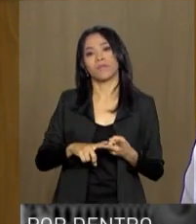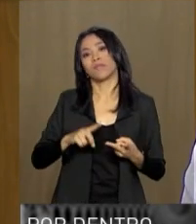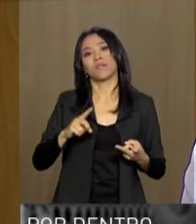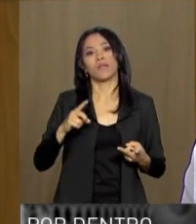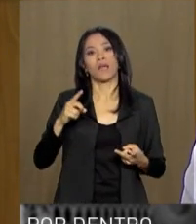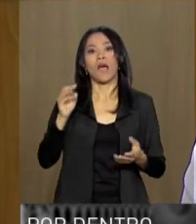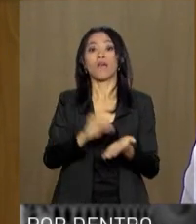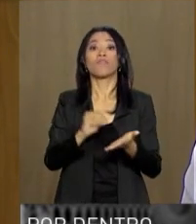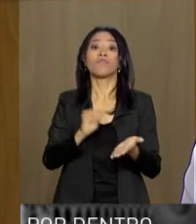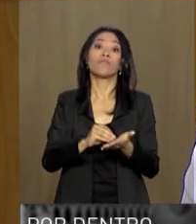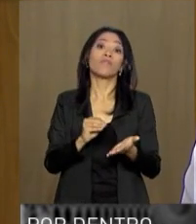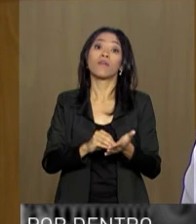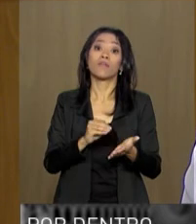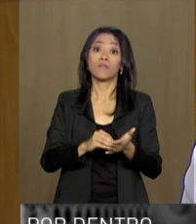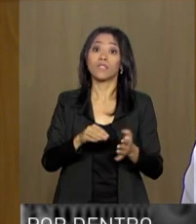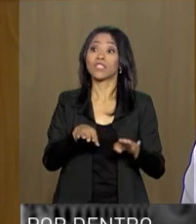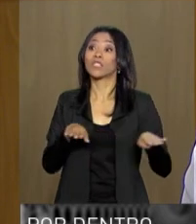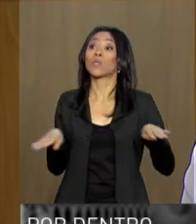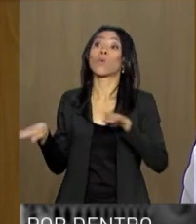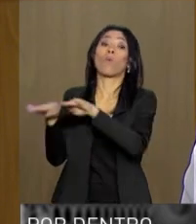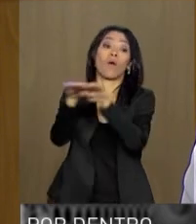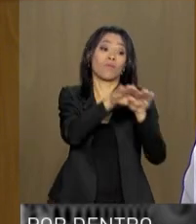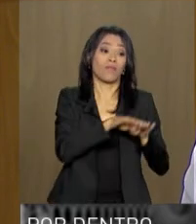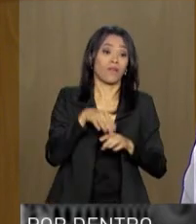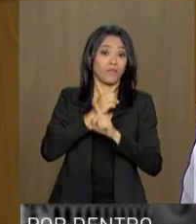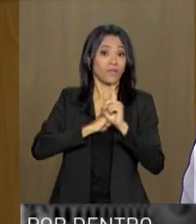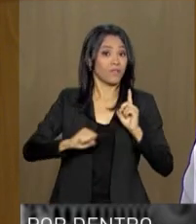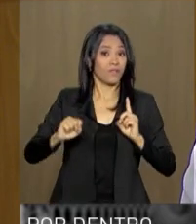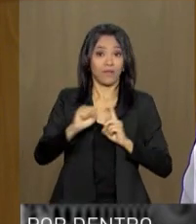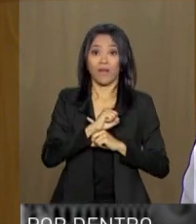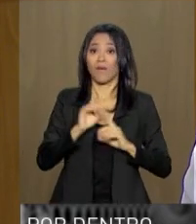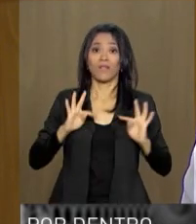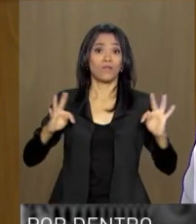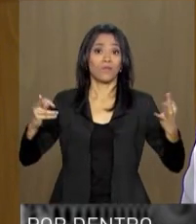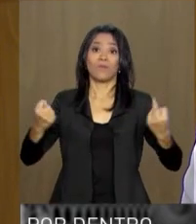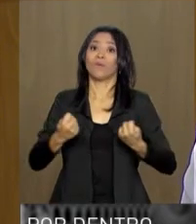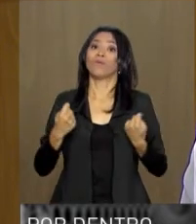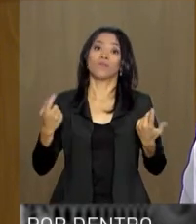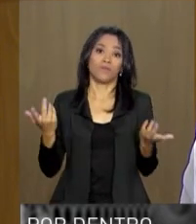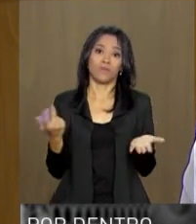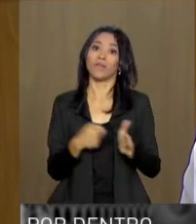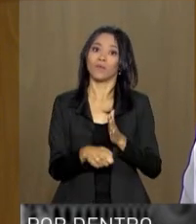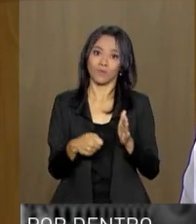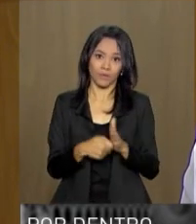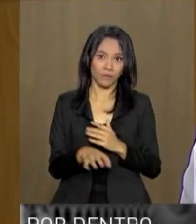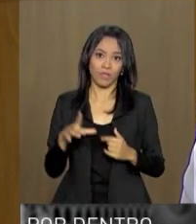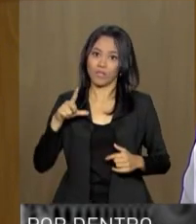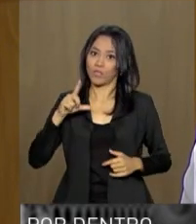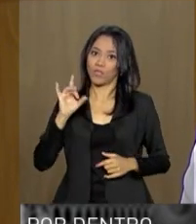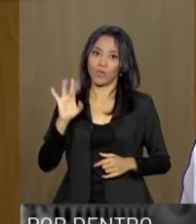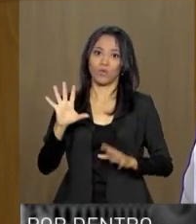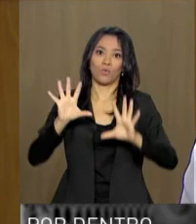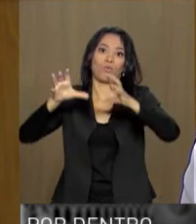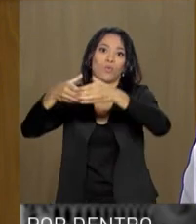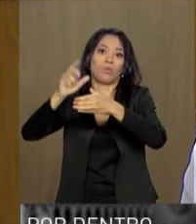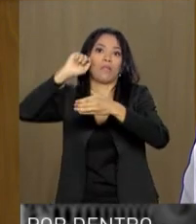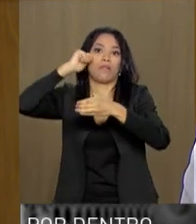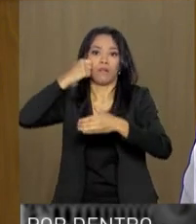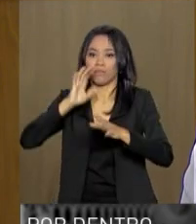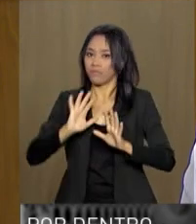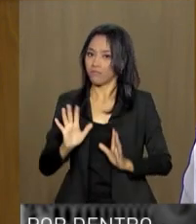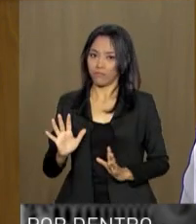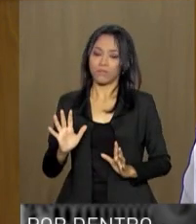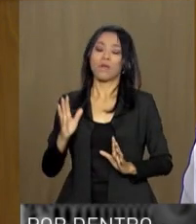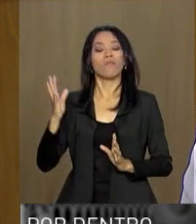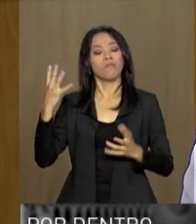pela igualdade de direitos é uma luta que não é só do meu é de todos nós então vamos continuar em frente para mostrar